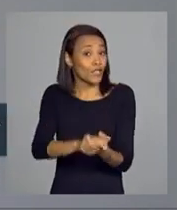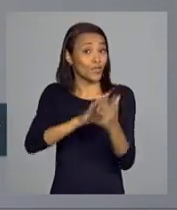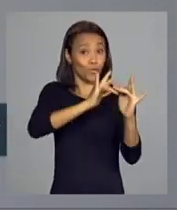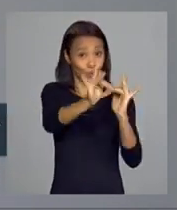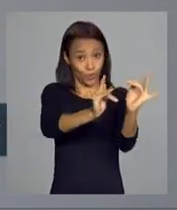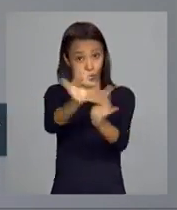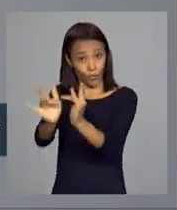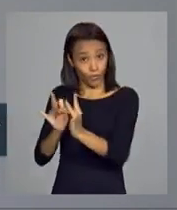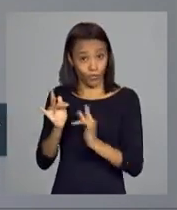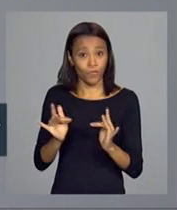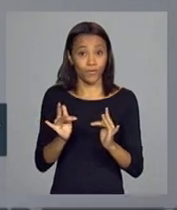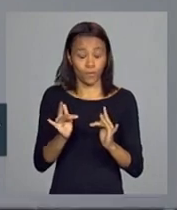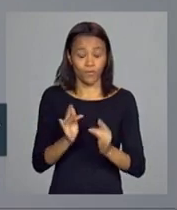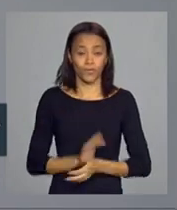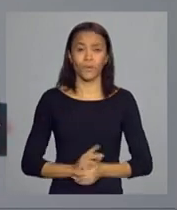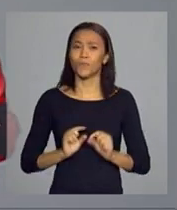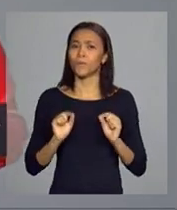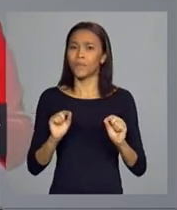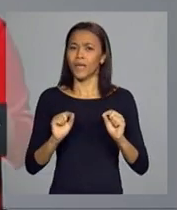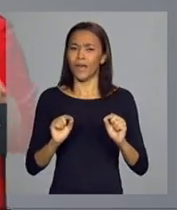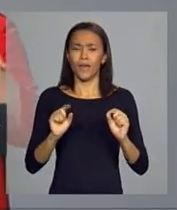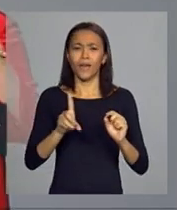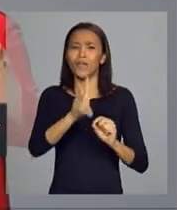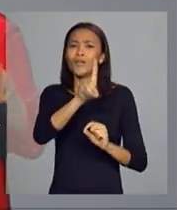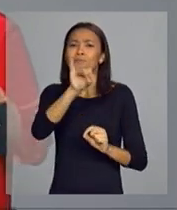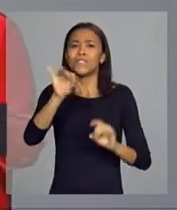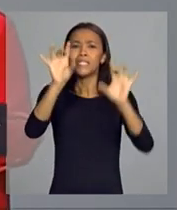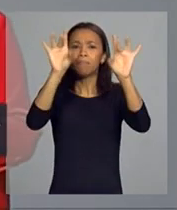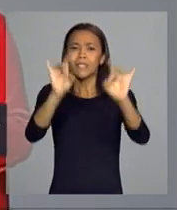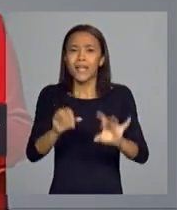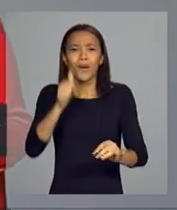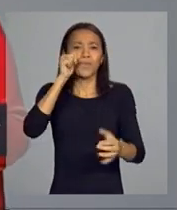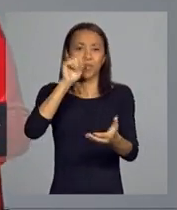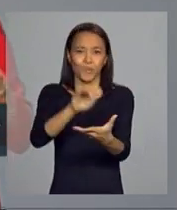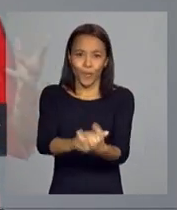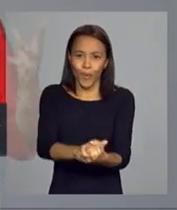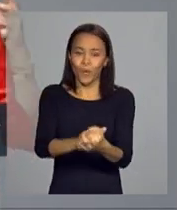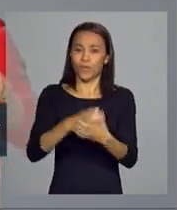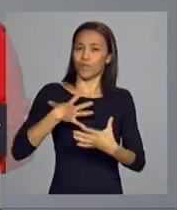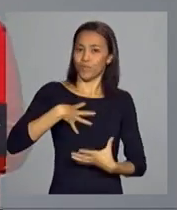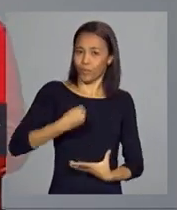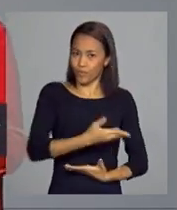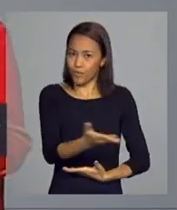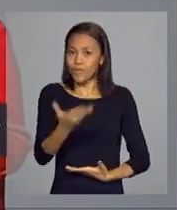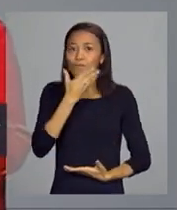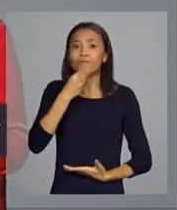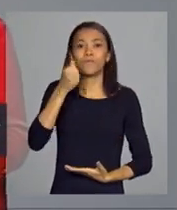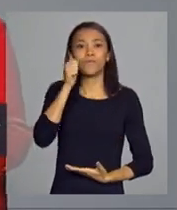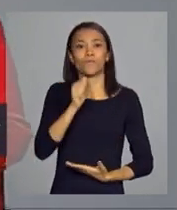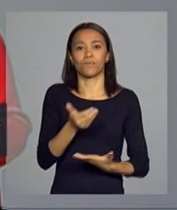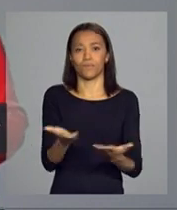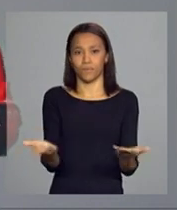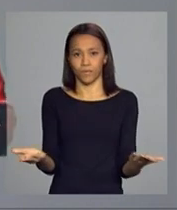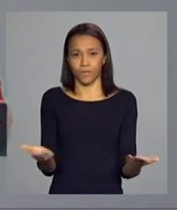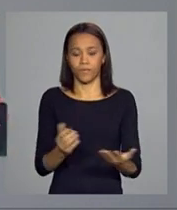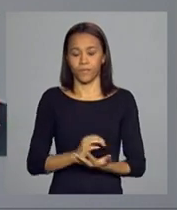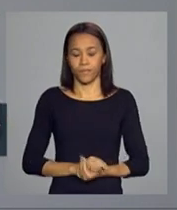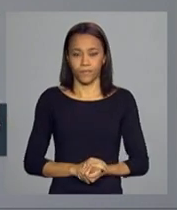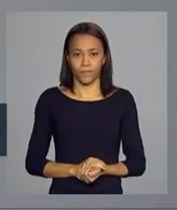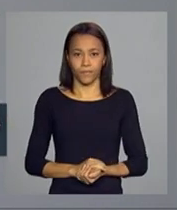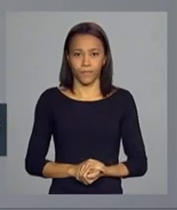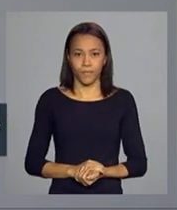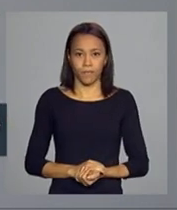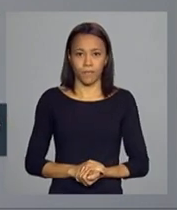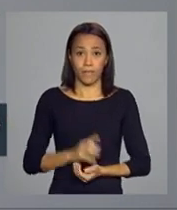noivos. Um momento especial para as esposas, para os filhos e para as filhas.